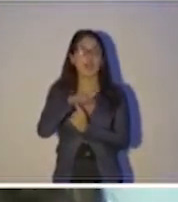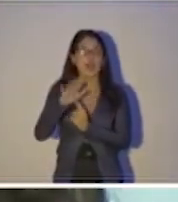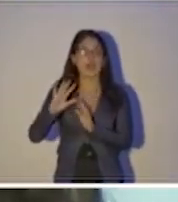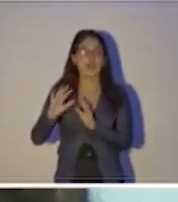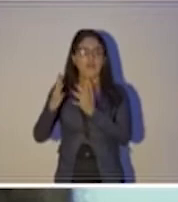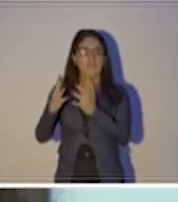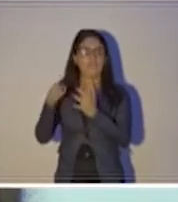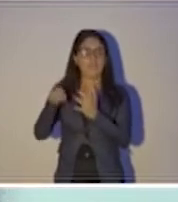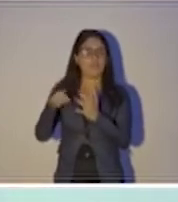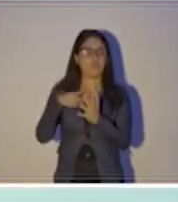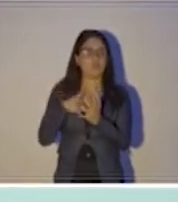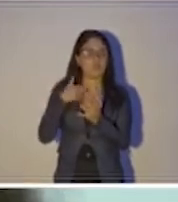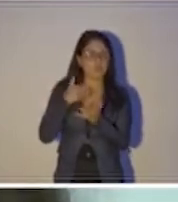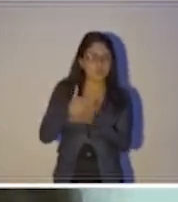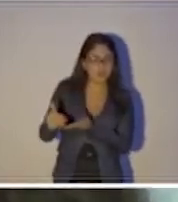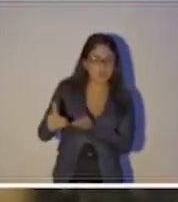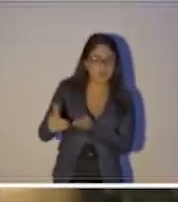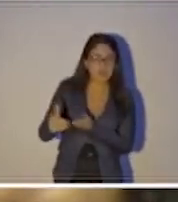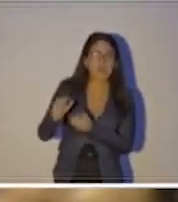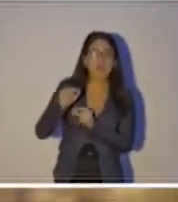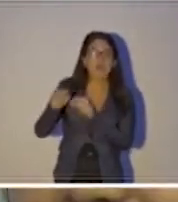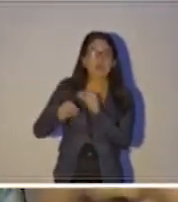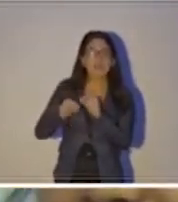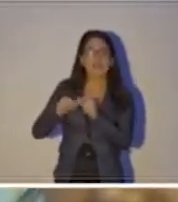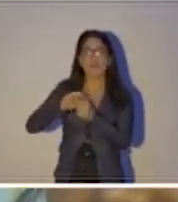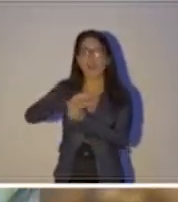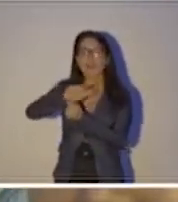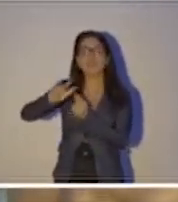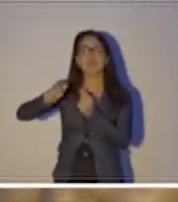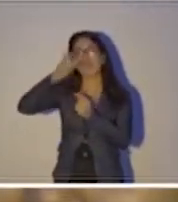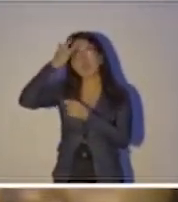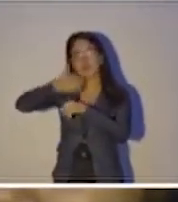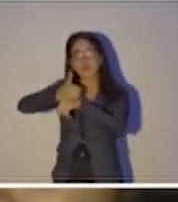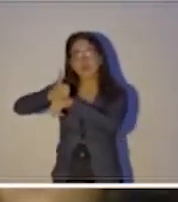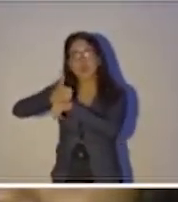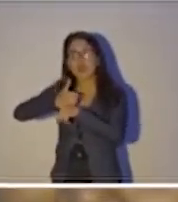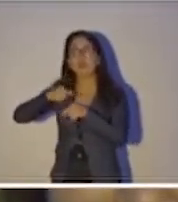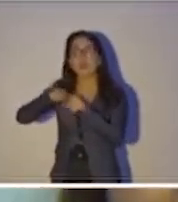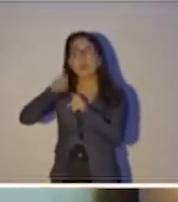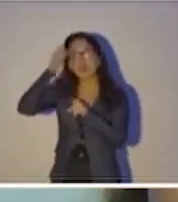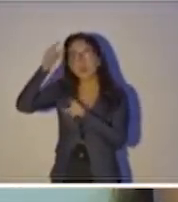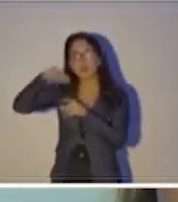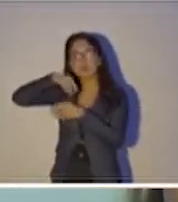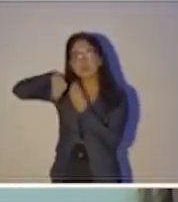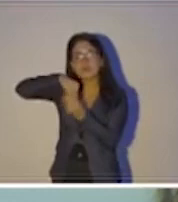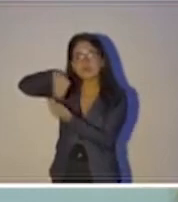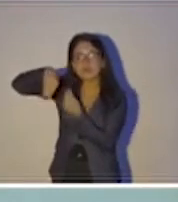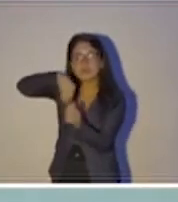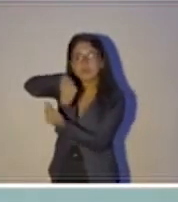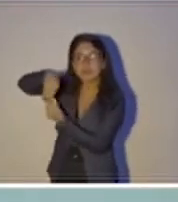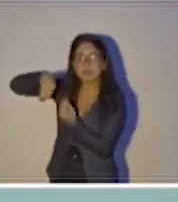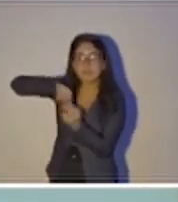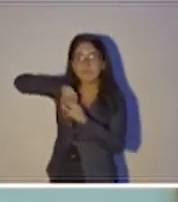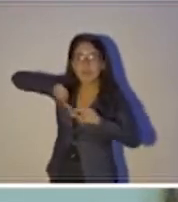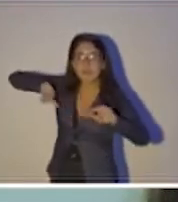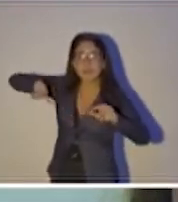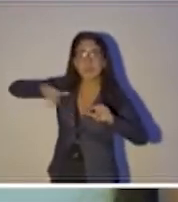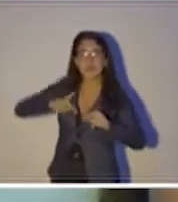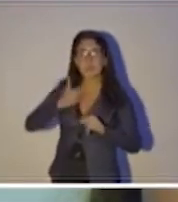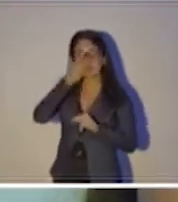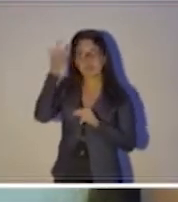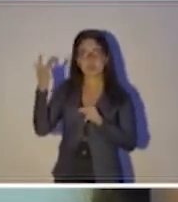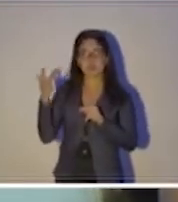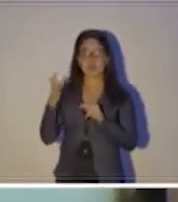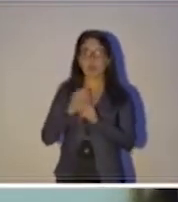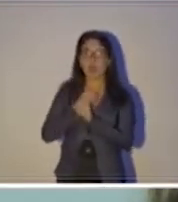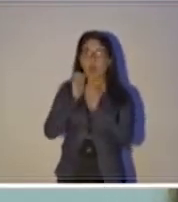onde convergem inúmeros saberes, ofícios e manifestações culturais. Em dias como o de hoje, a minha gente levanta cedo e se faz